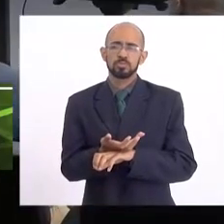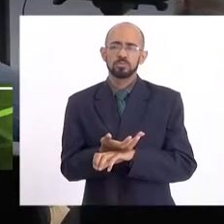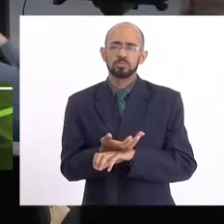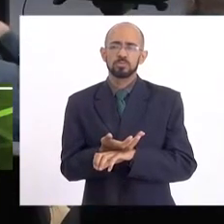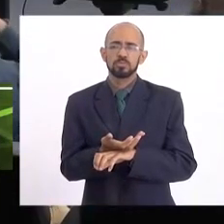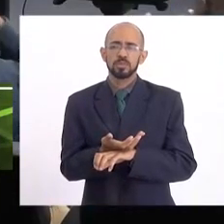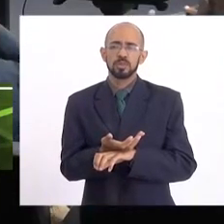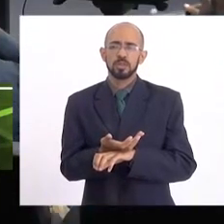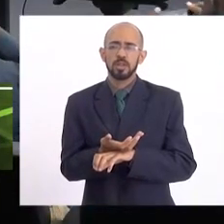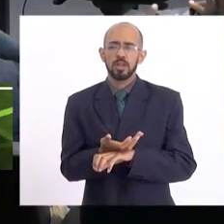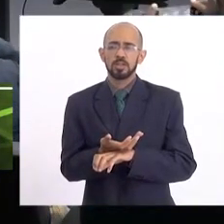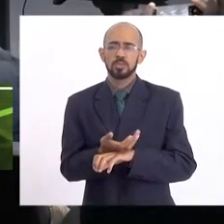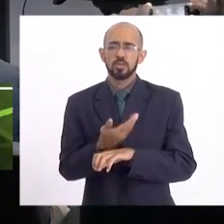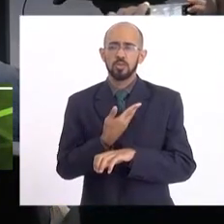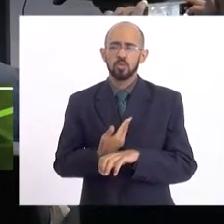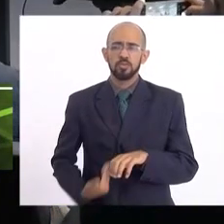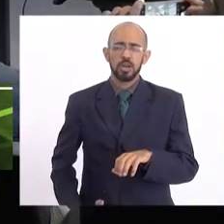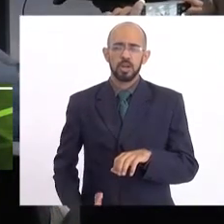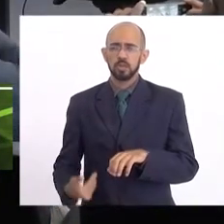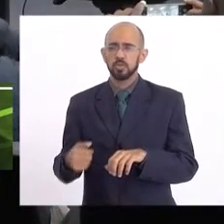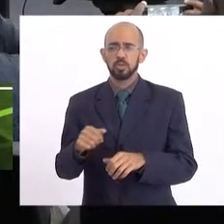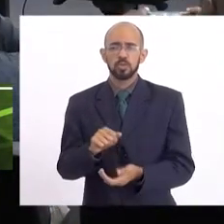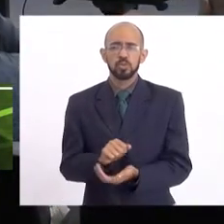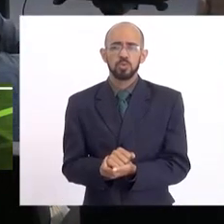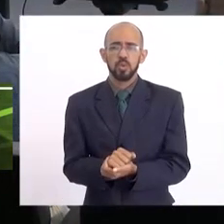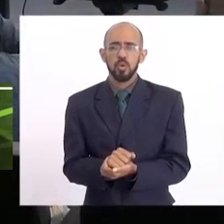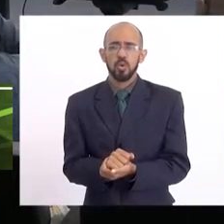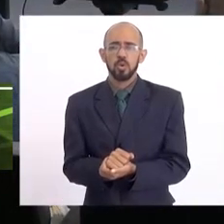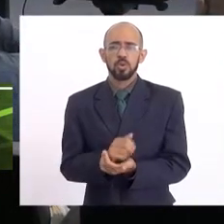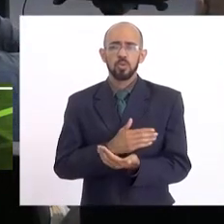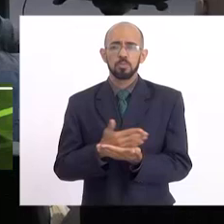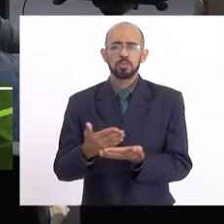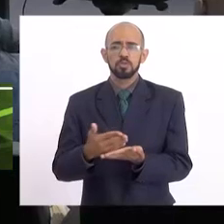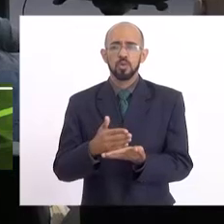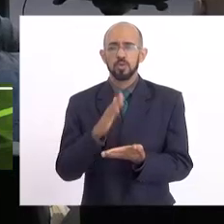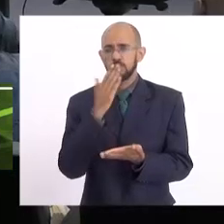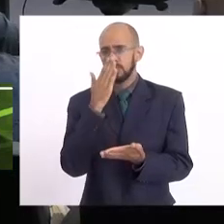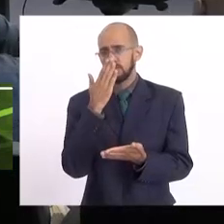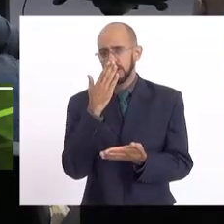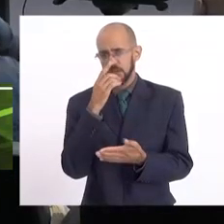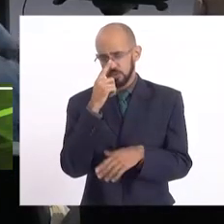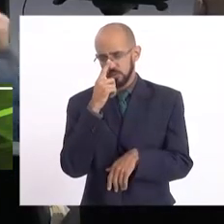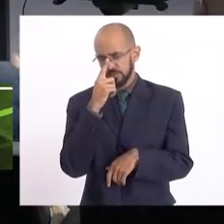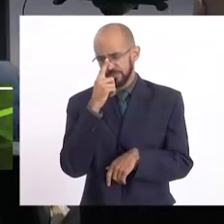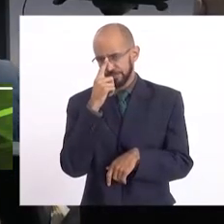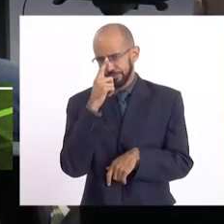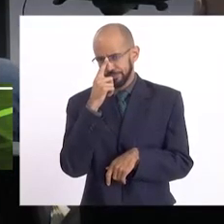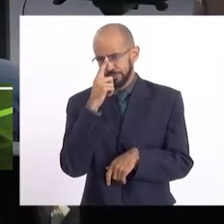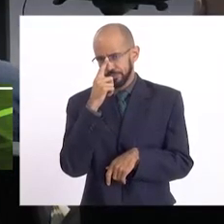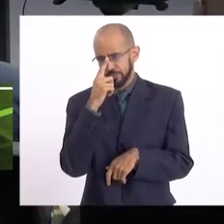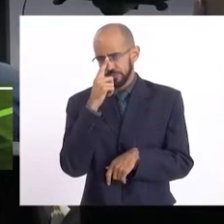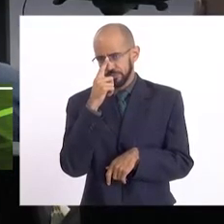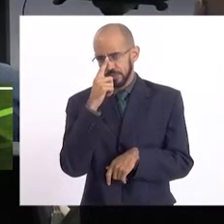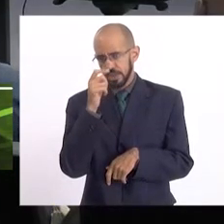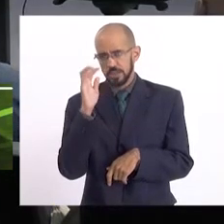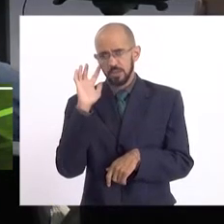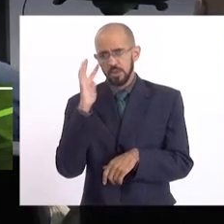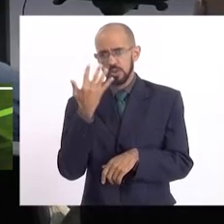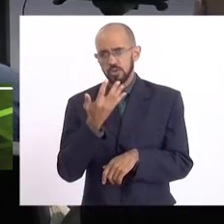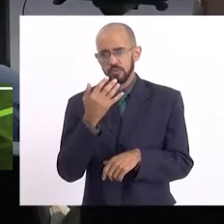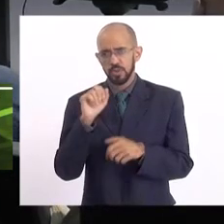governador desde fevereiro, que eles estavam iam fazer greve,